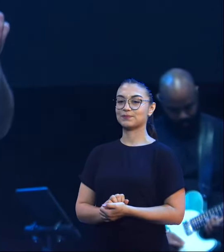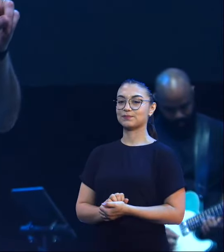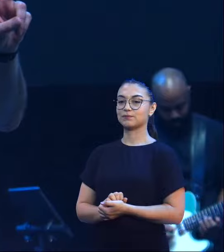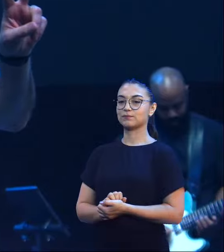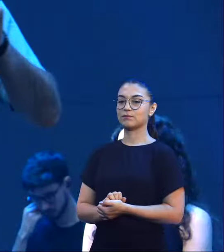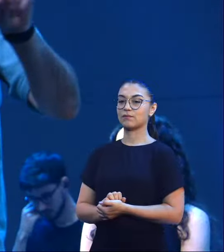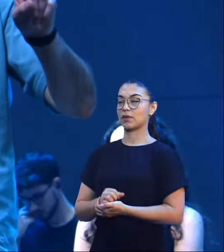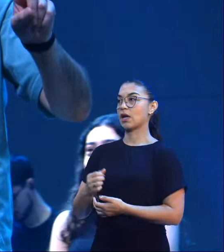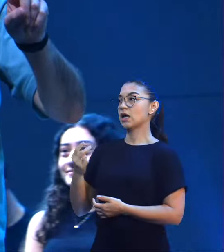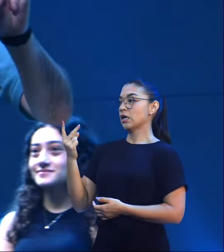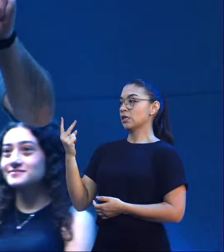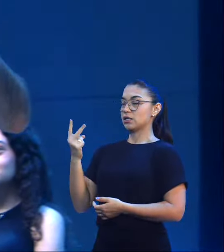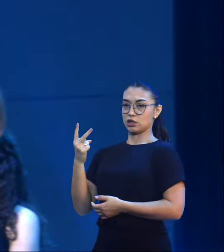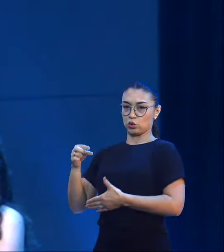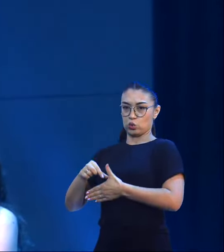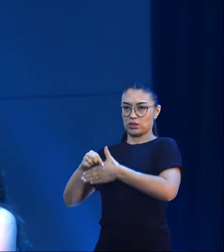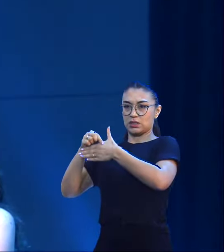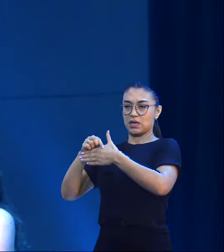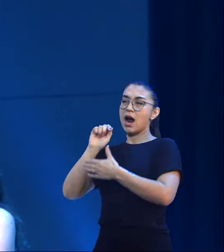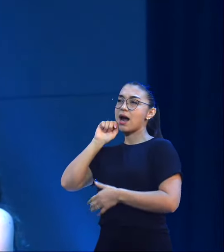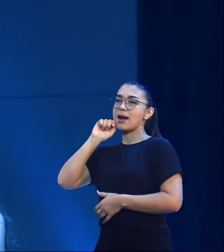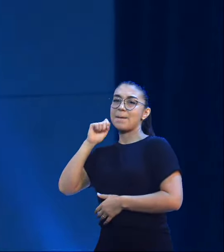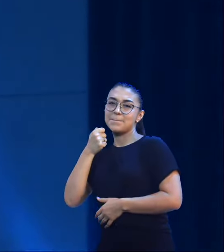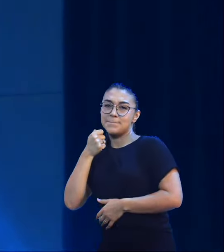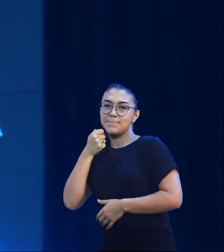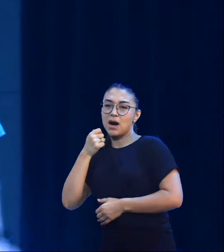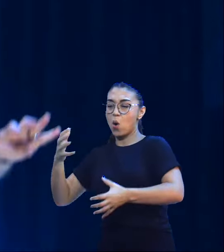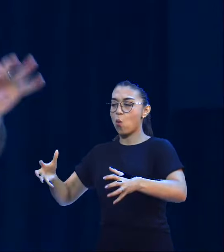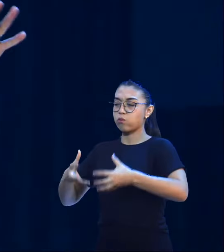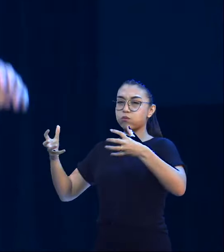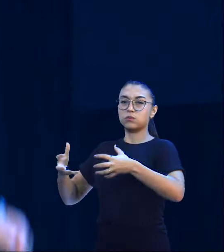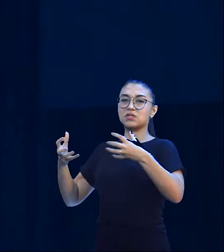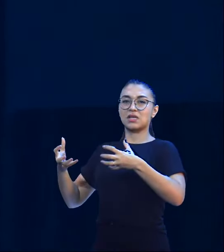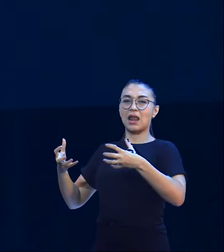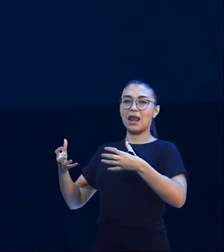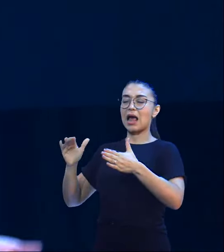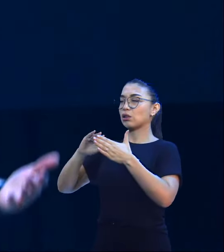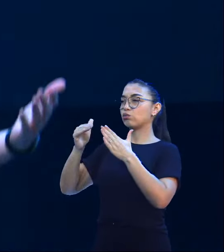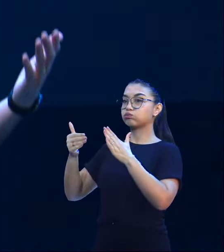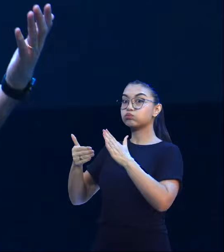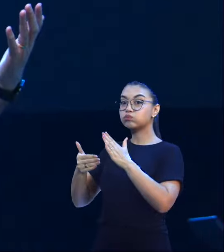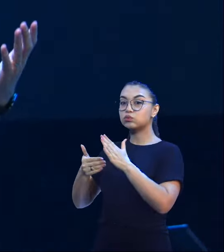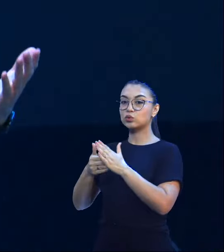2 hambúrgueres, alface, queijo, molho especial, cebola,